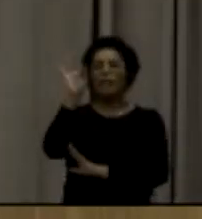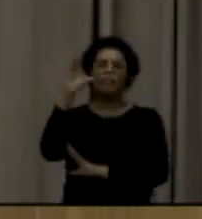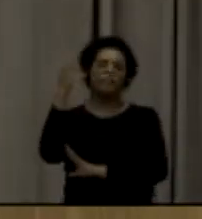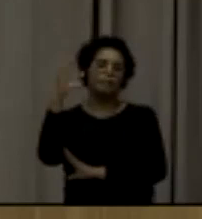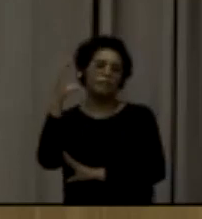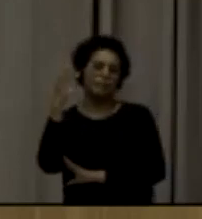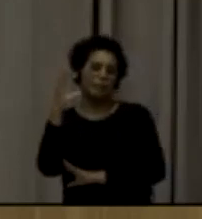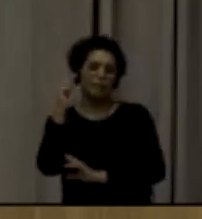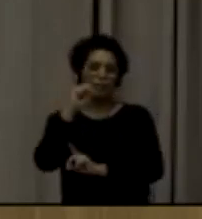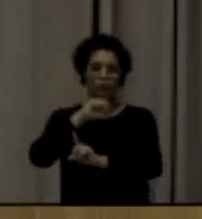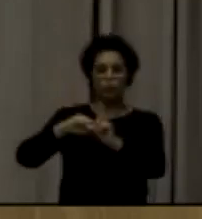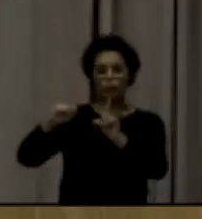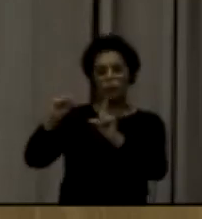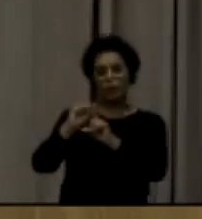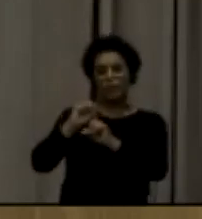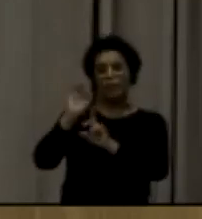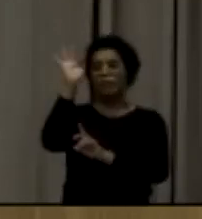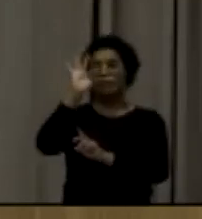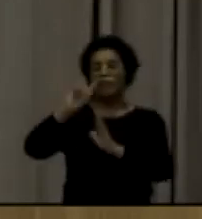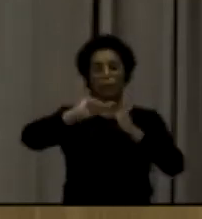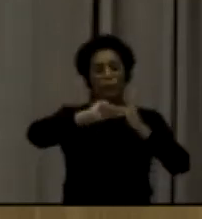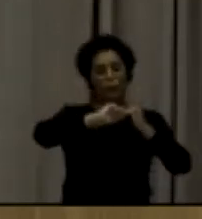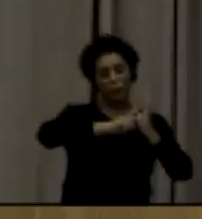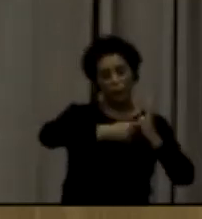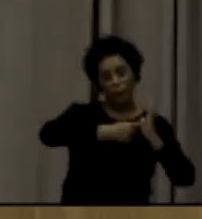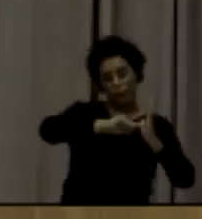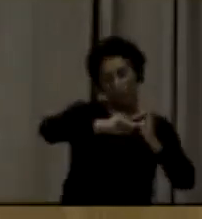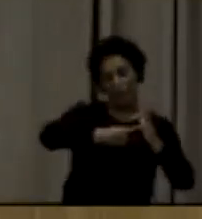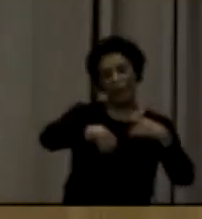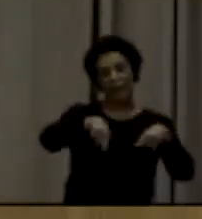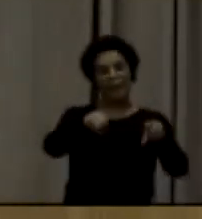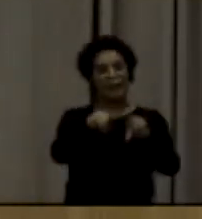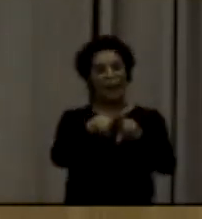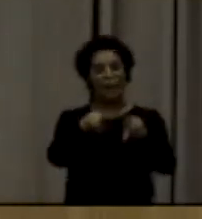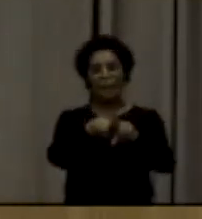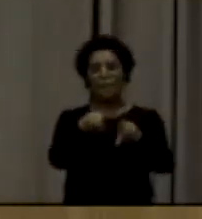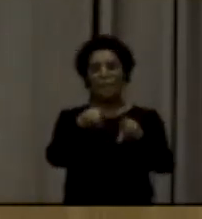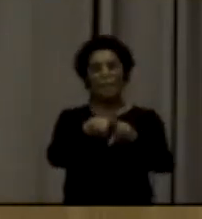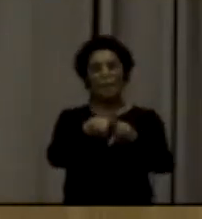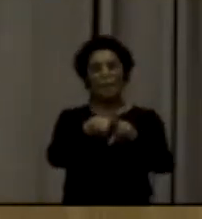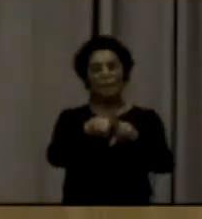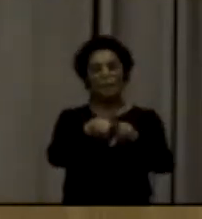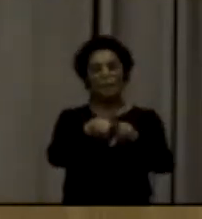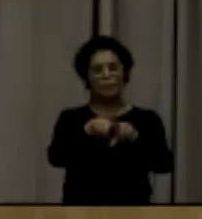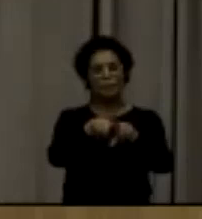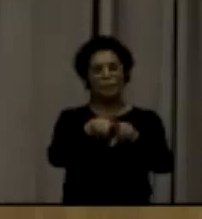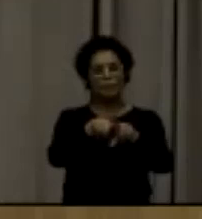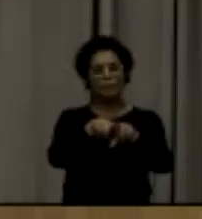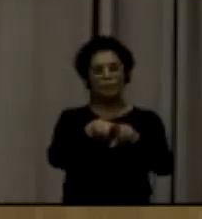da Universidade de Buenos Aires e será também,